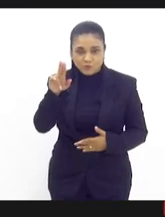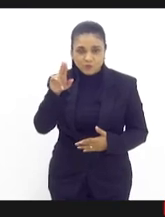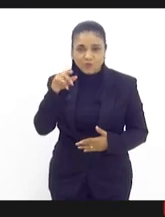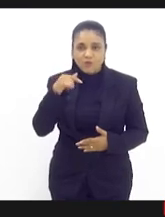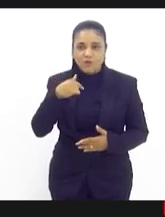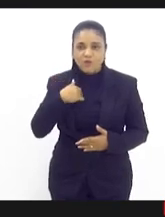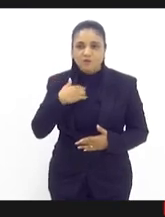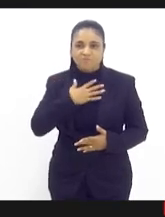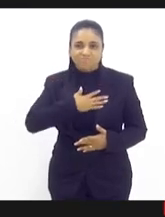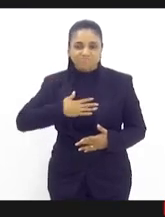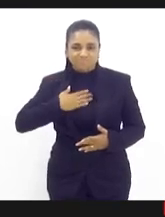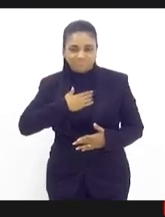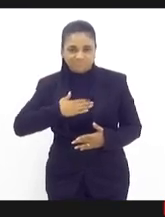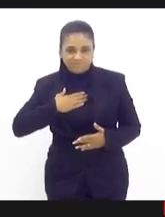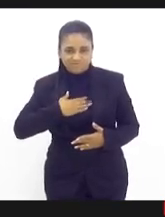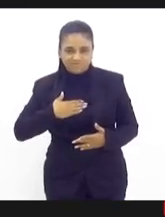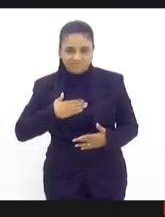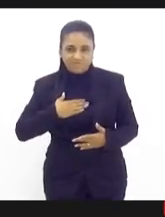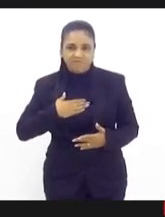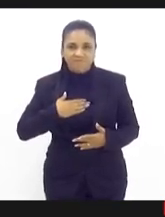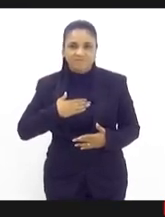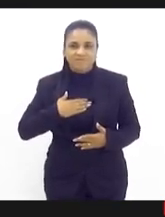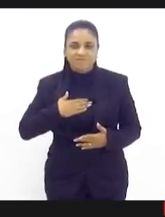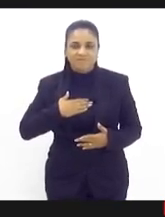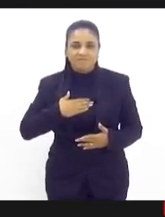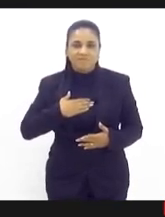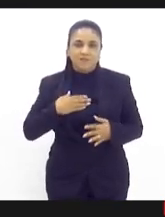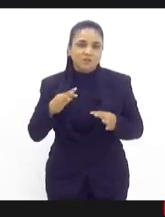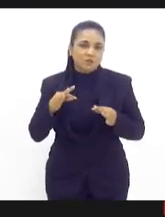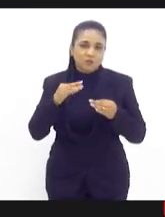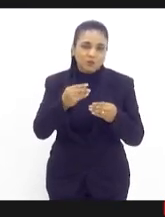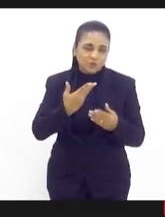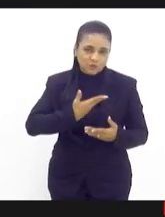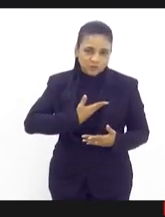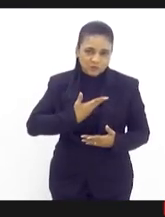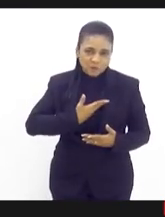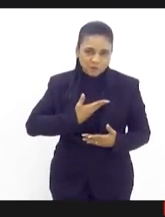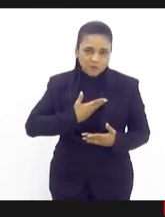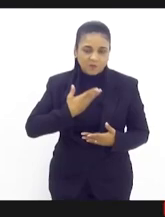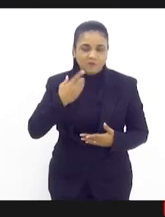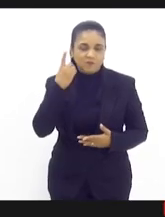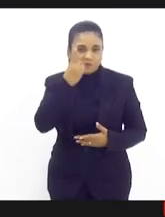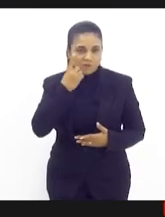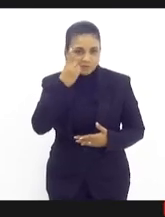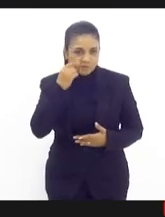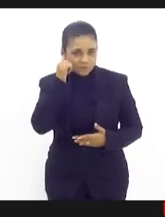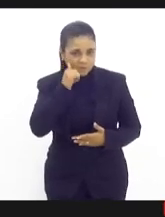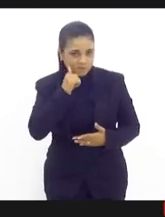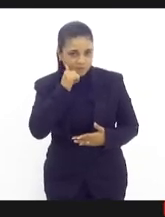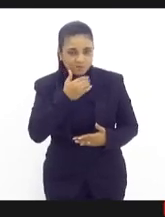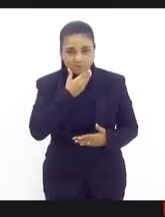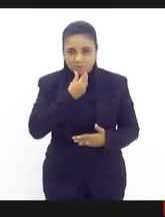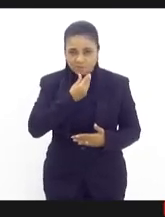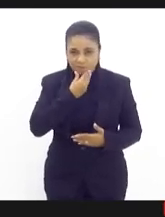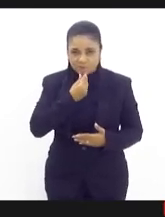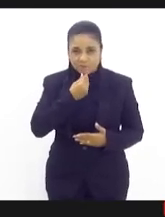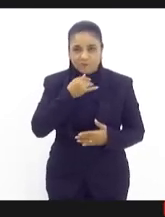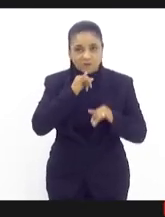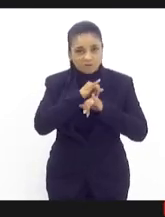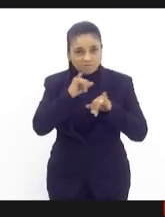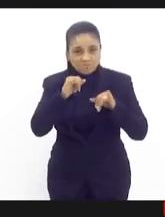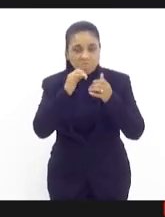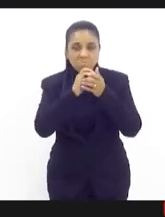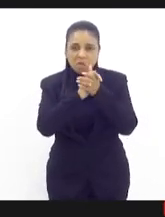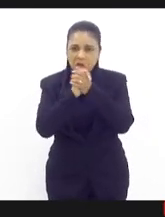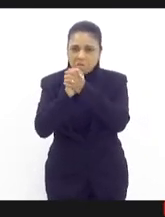estar votando. A todos os amigos, deputados e deputadas, dizer que quero